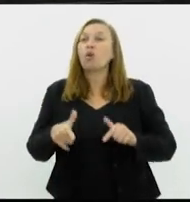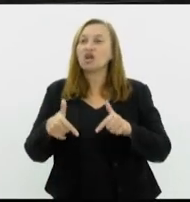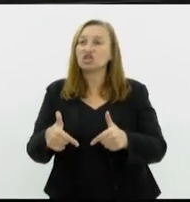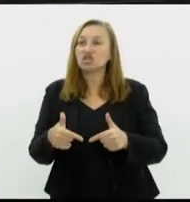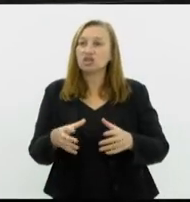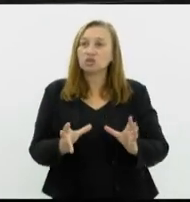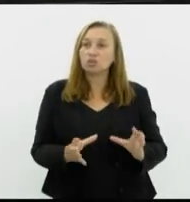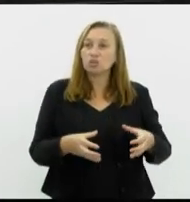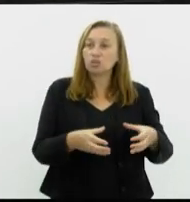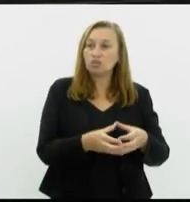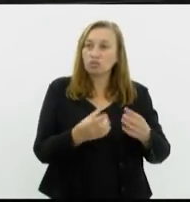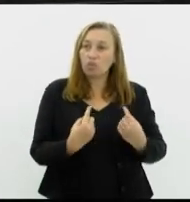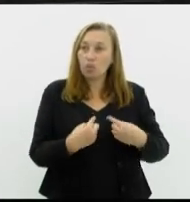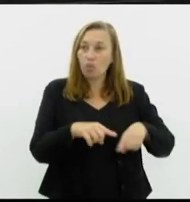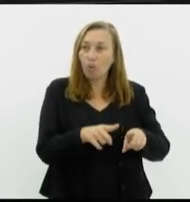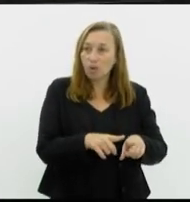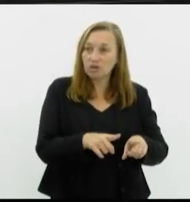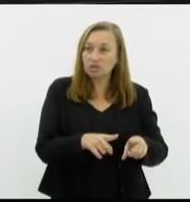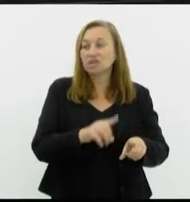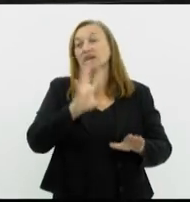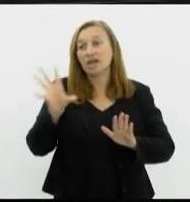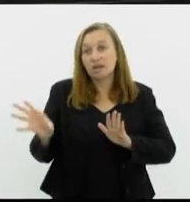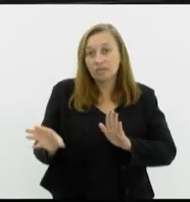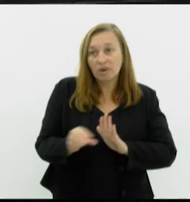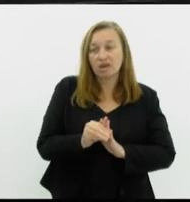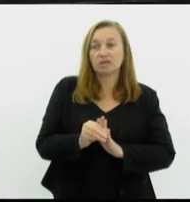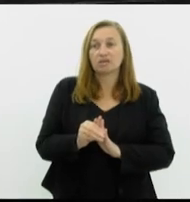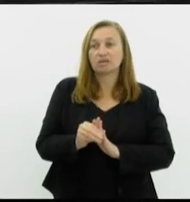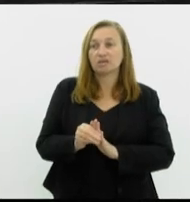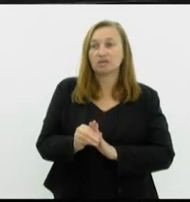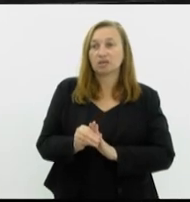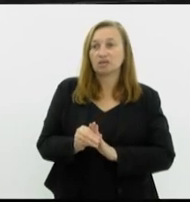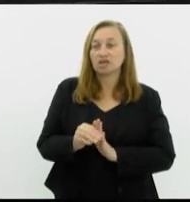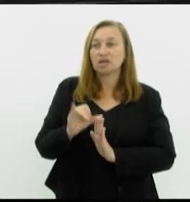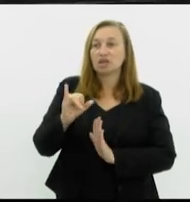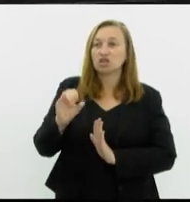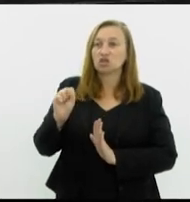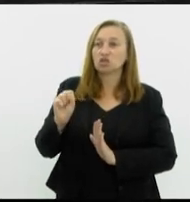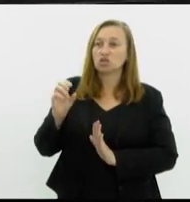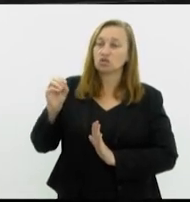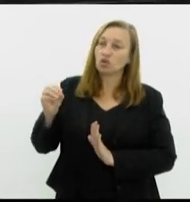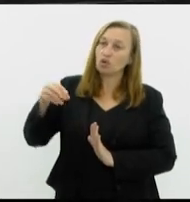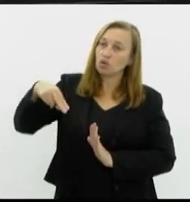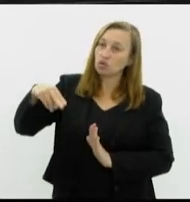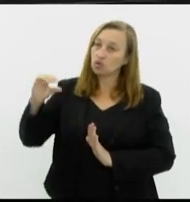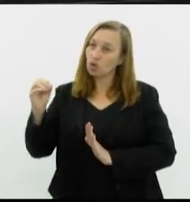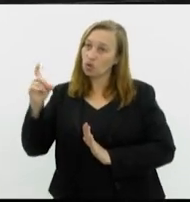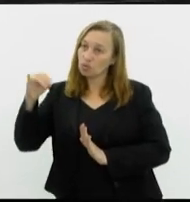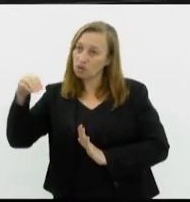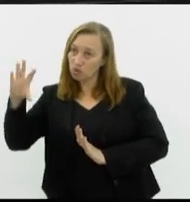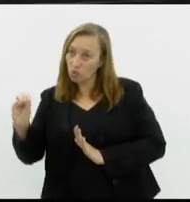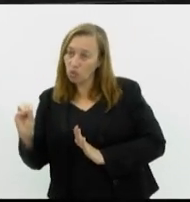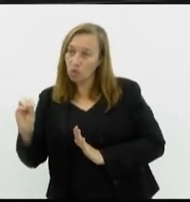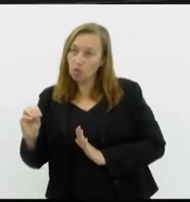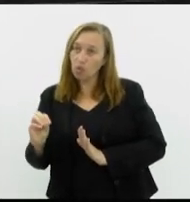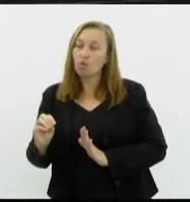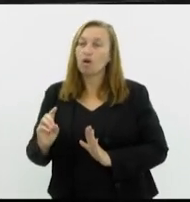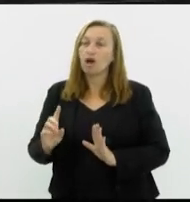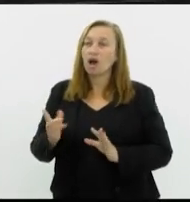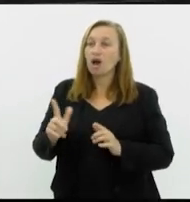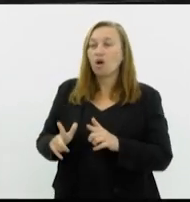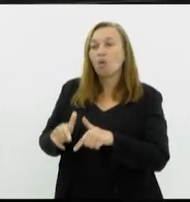oposição seria na emenda isonômico ao tratamento que vai ter a